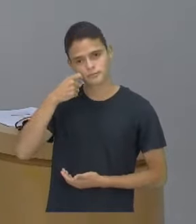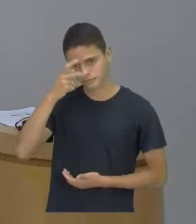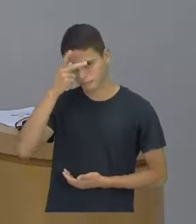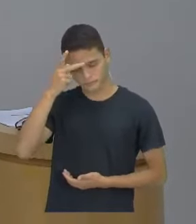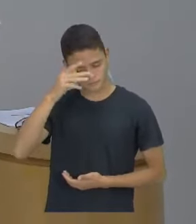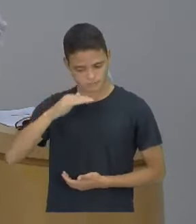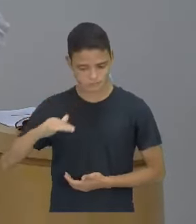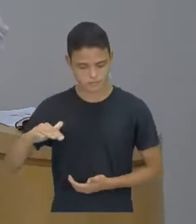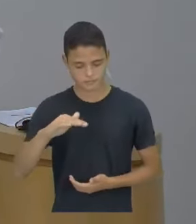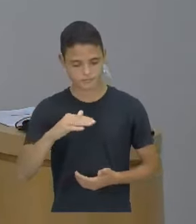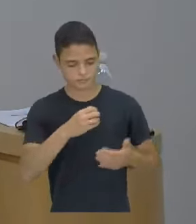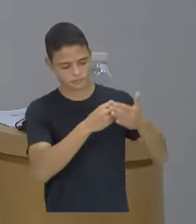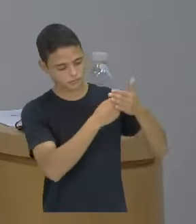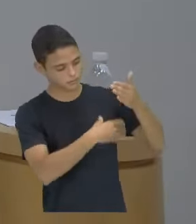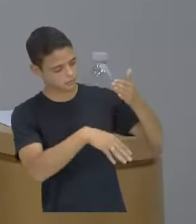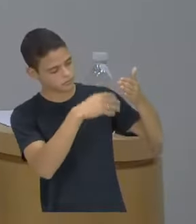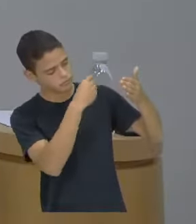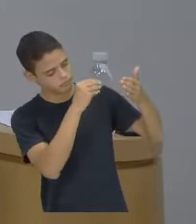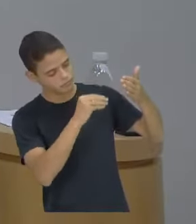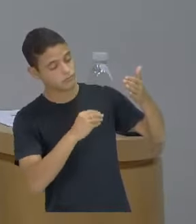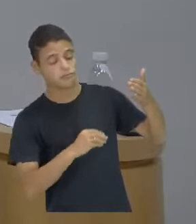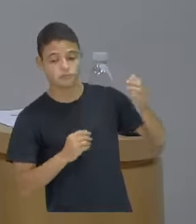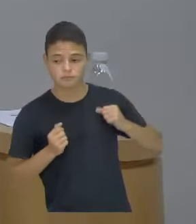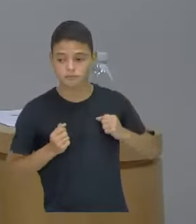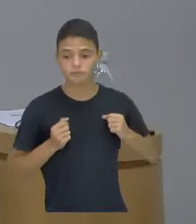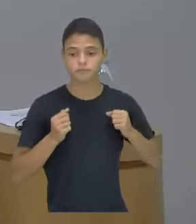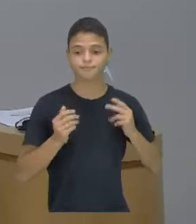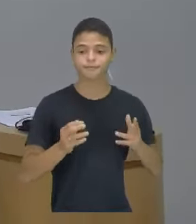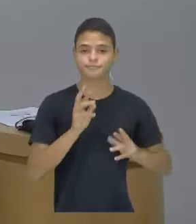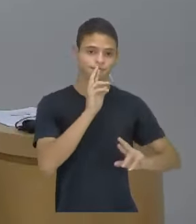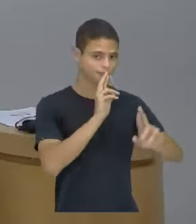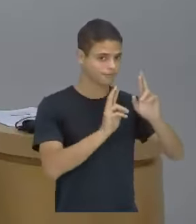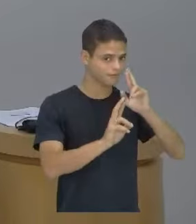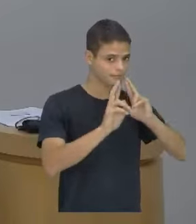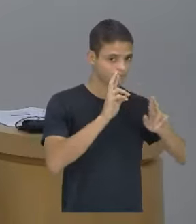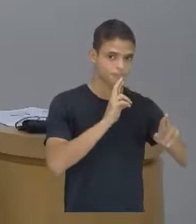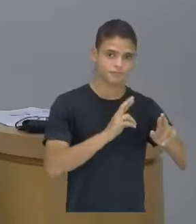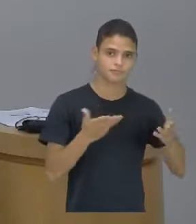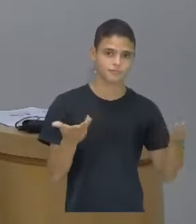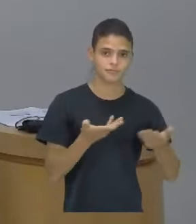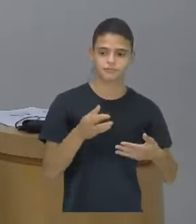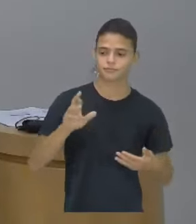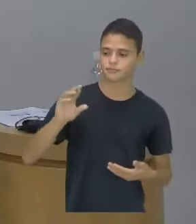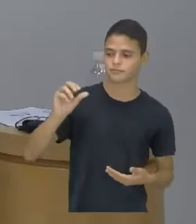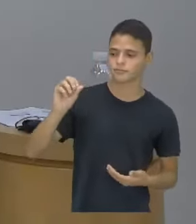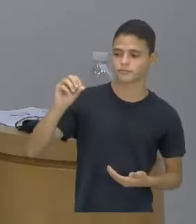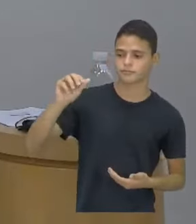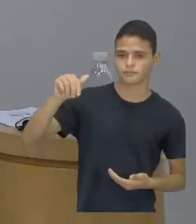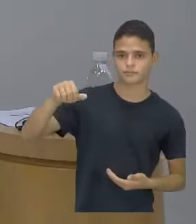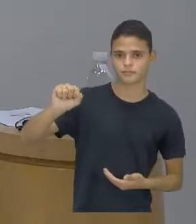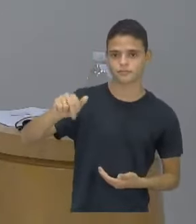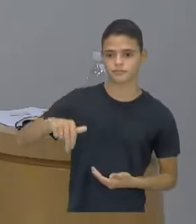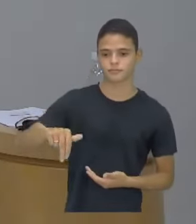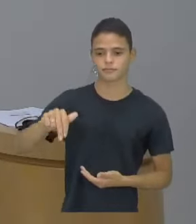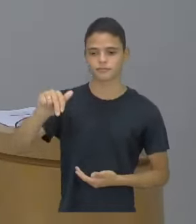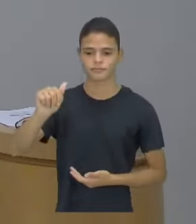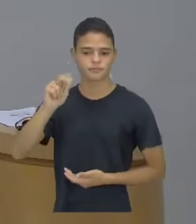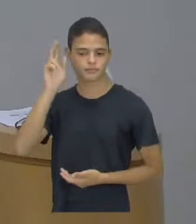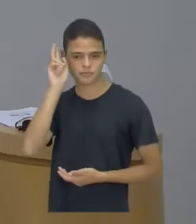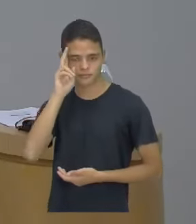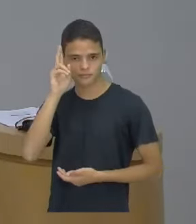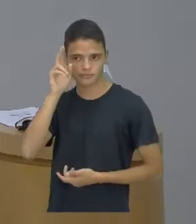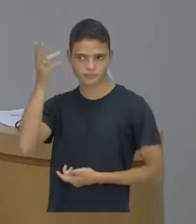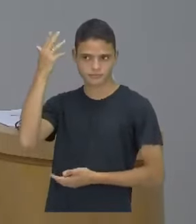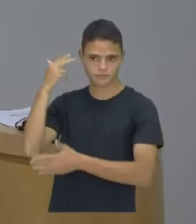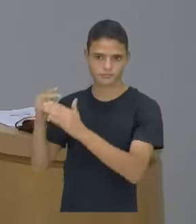chat. Respondam, participem, façam a Rosana trabalhar muito hoje com as interações, tudo bem? Lembrando que a semana